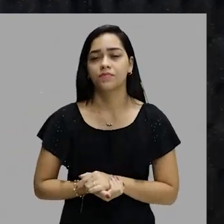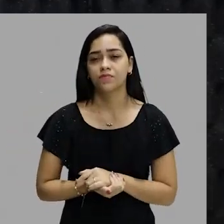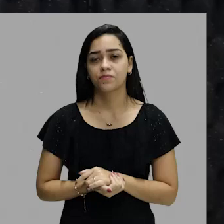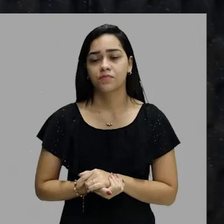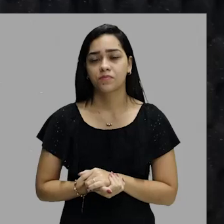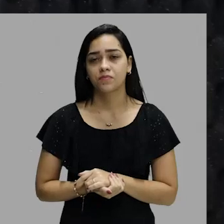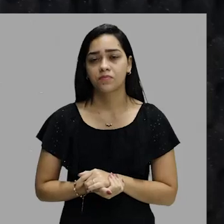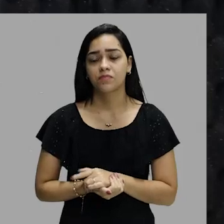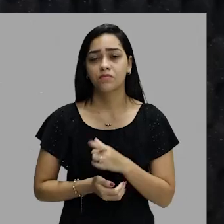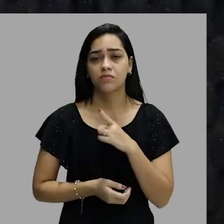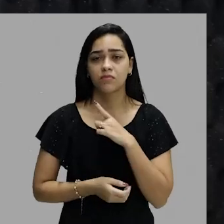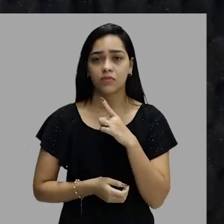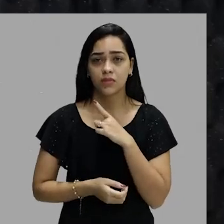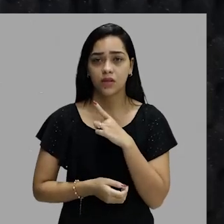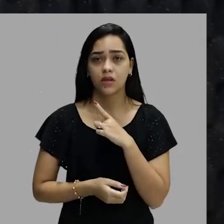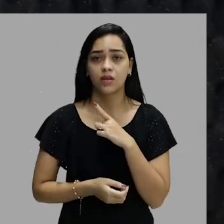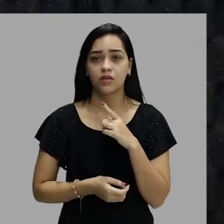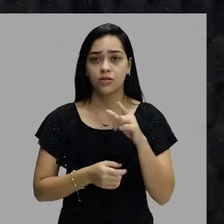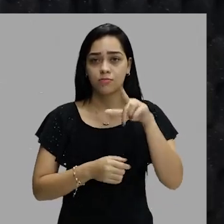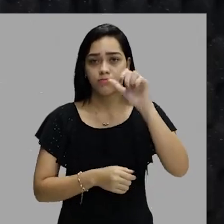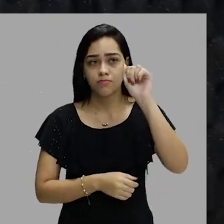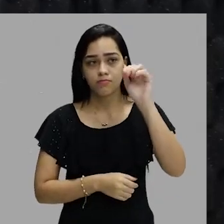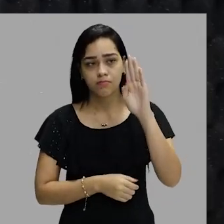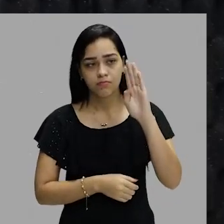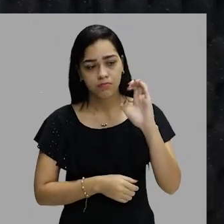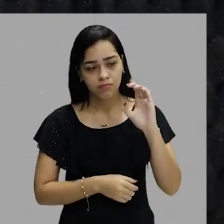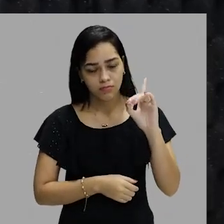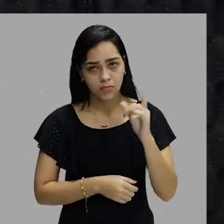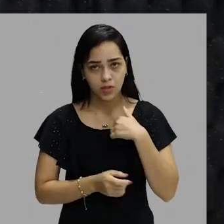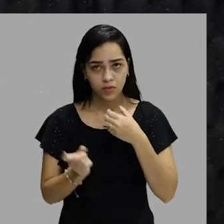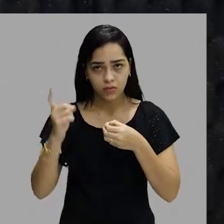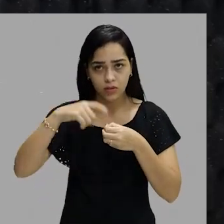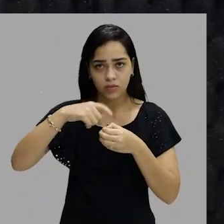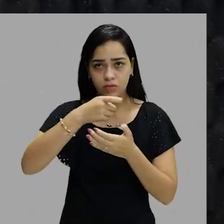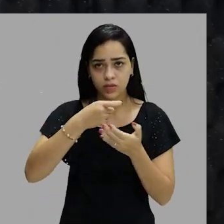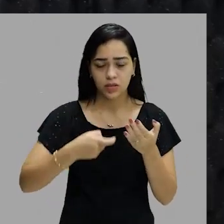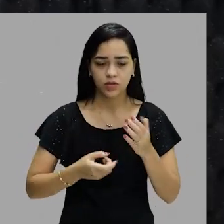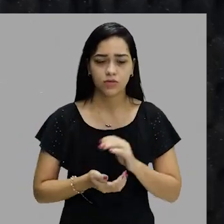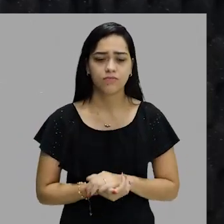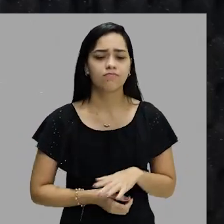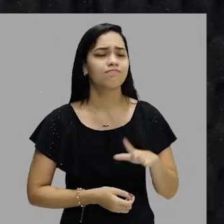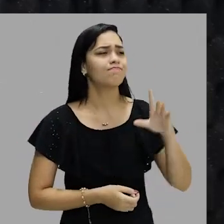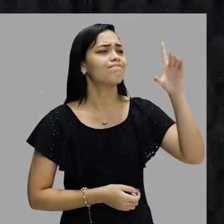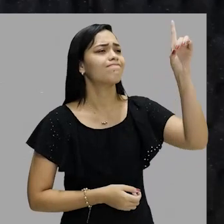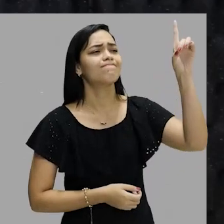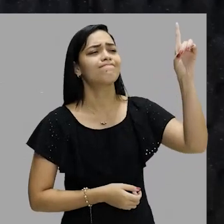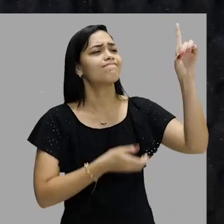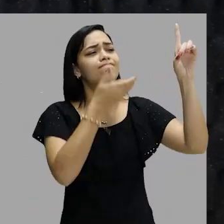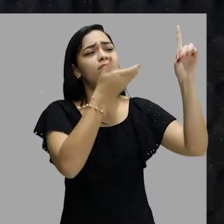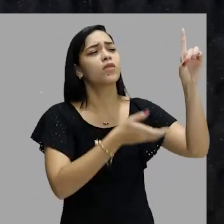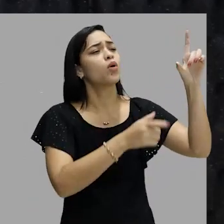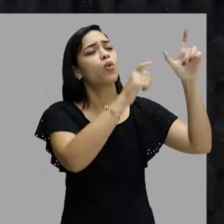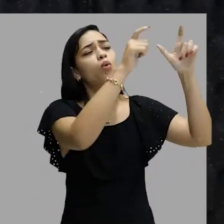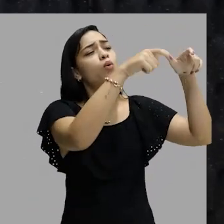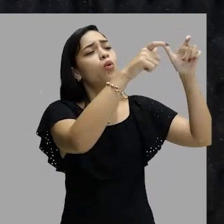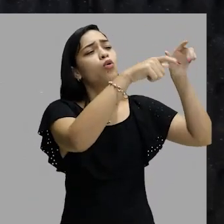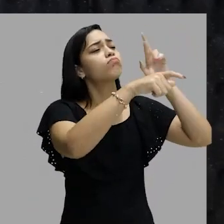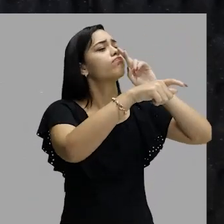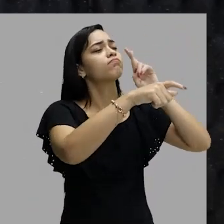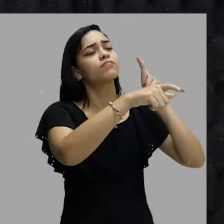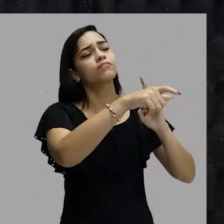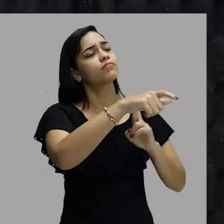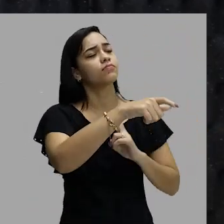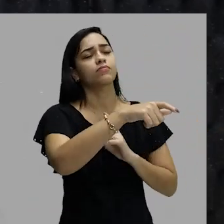bom? Então, aqui eu tenho essas alternativas. Então, eu vou voltar rapidinho o texto. Ó Deus, onde estás que